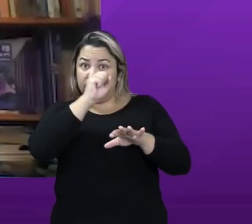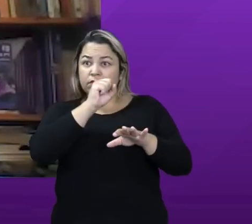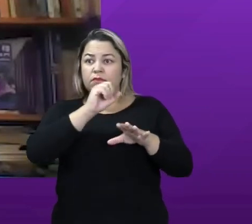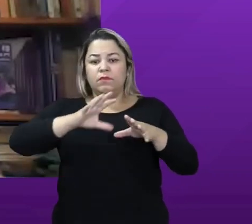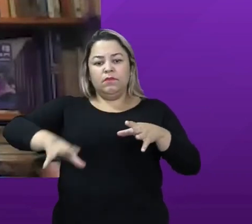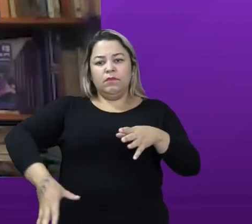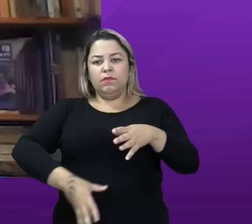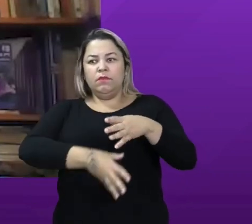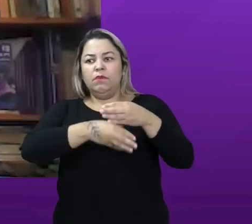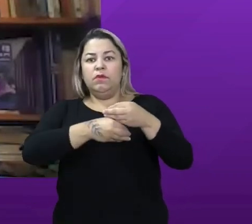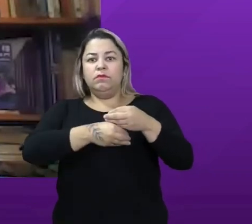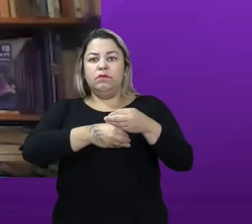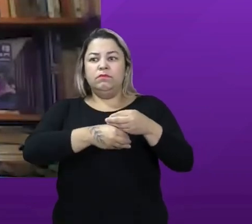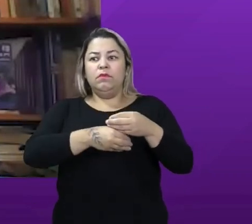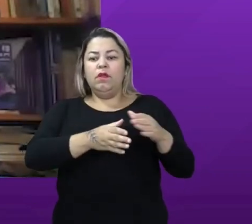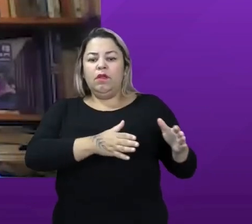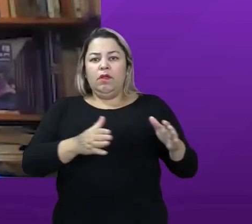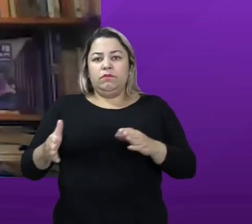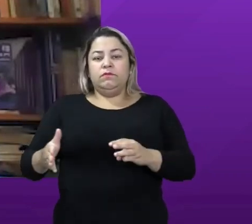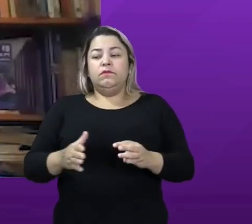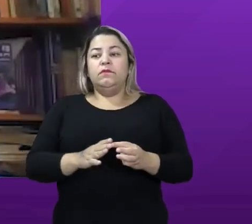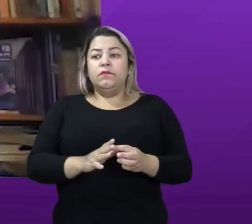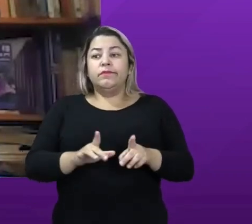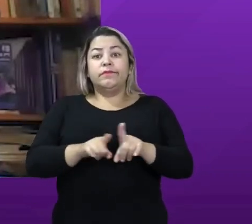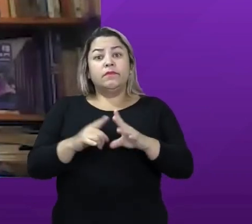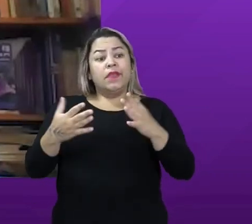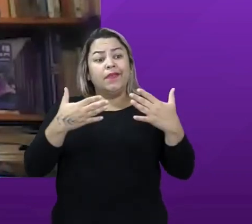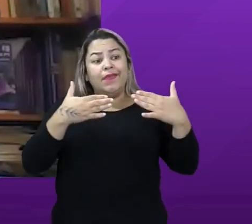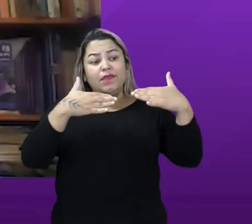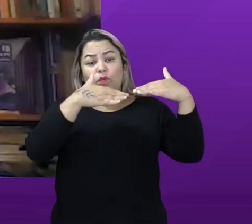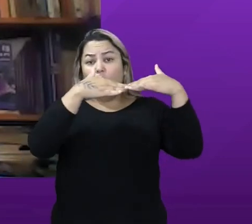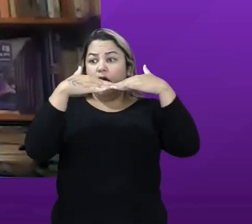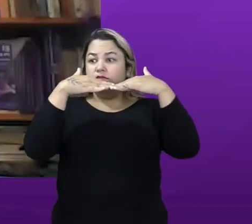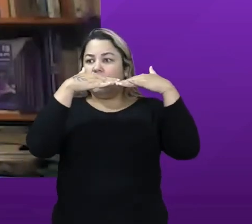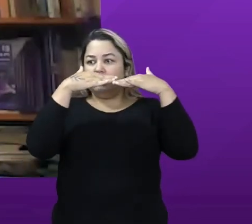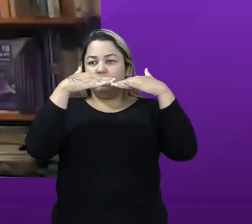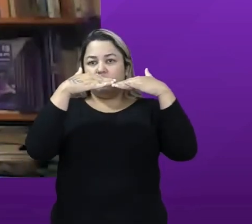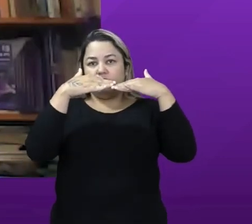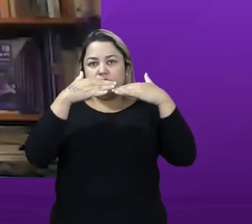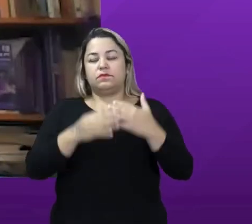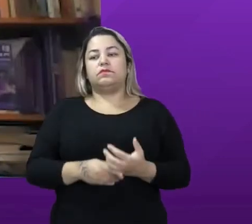coloca uma contraposição entre igualdade e mérito,